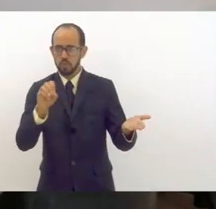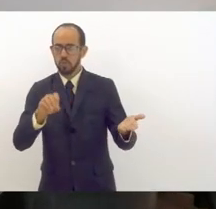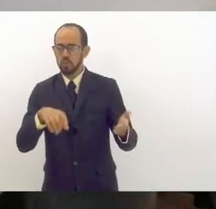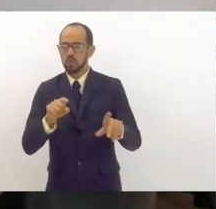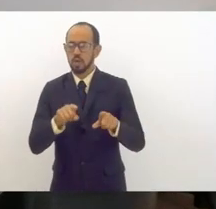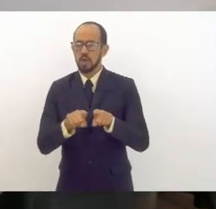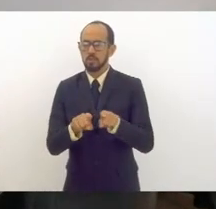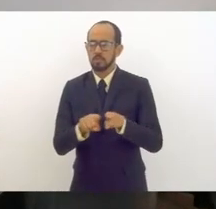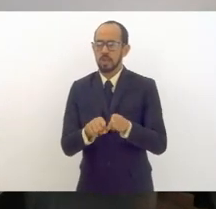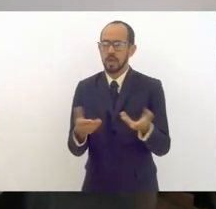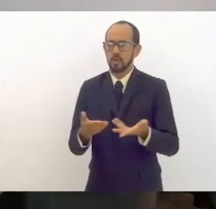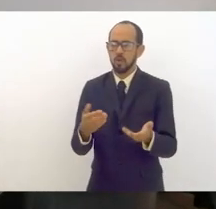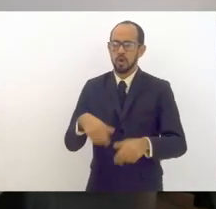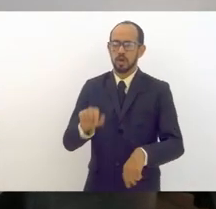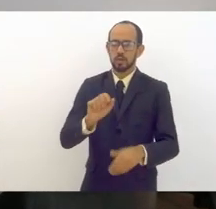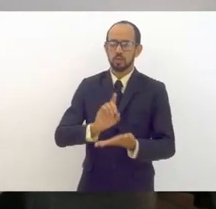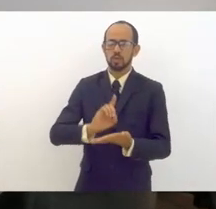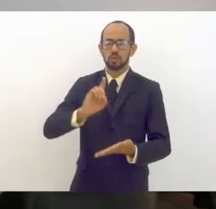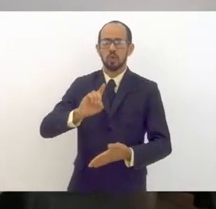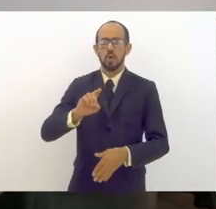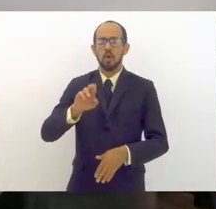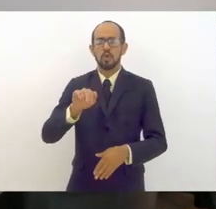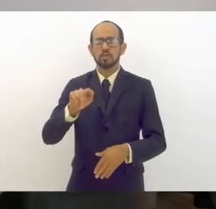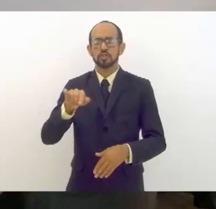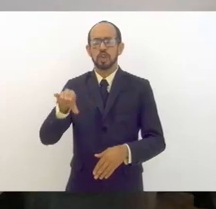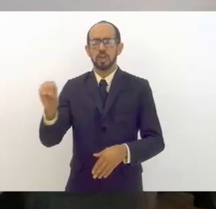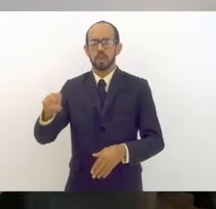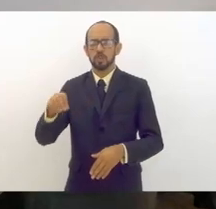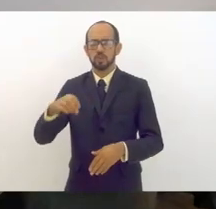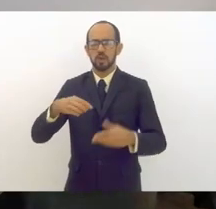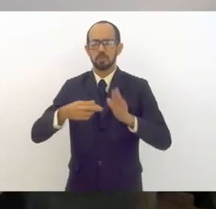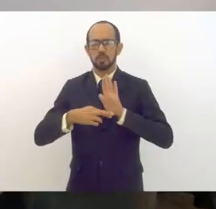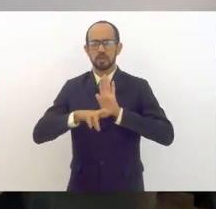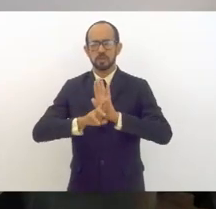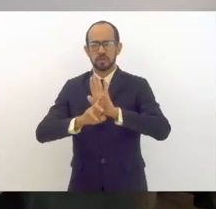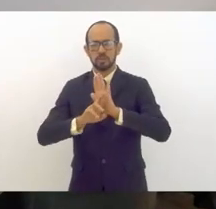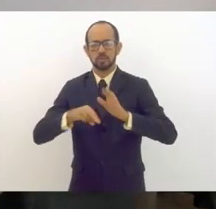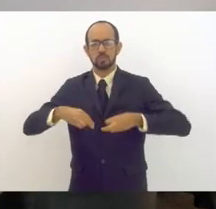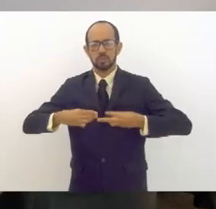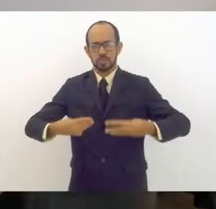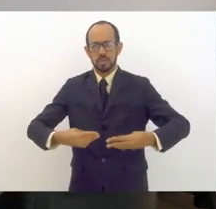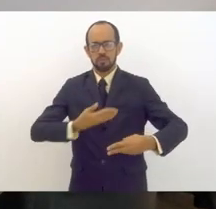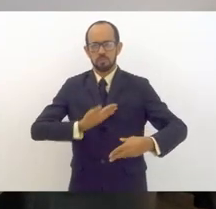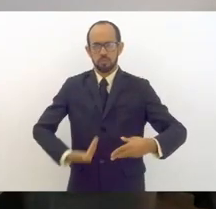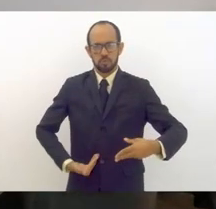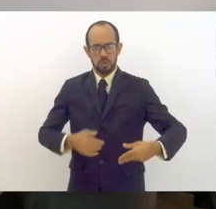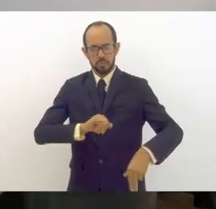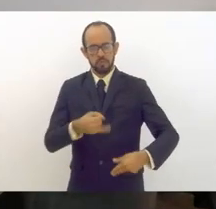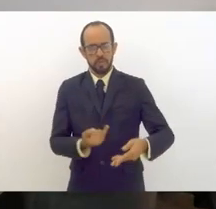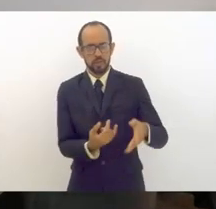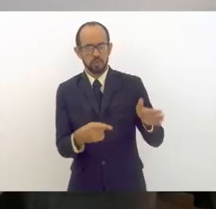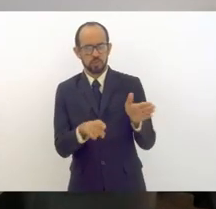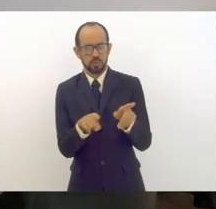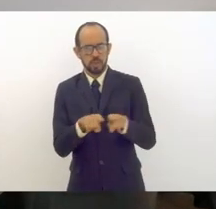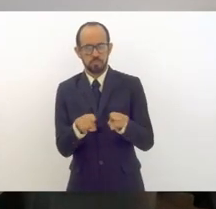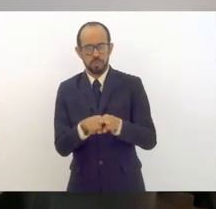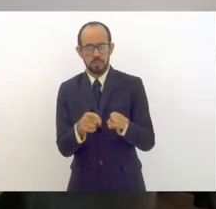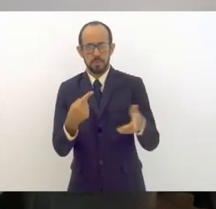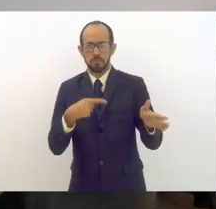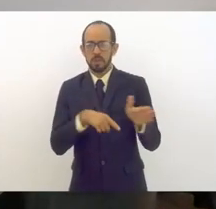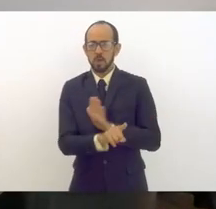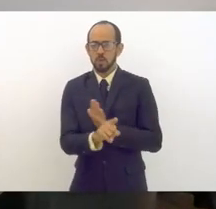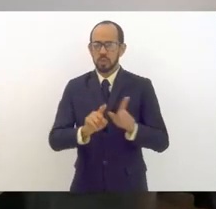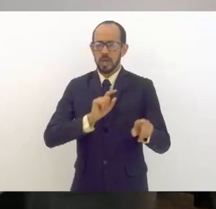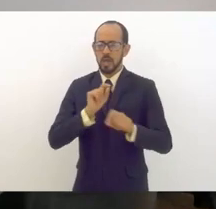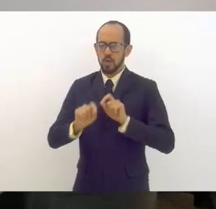Rogério Pacheco, representante do Ministério Público. A quem eu aproveito, doutor Rogério, para perguntar. A gente tinha